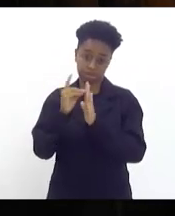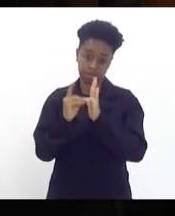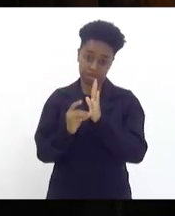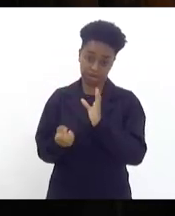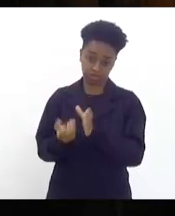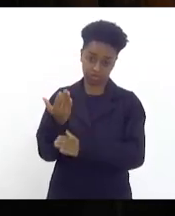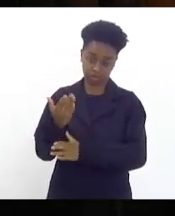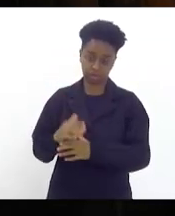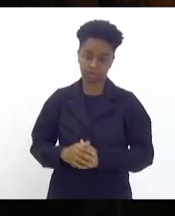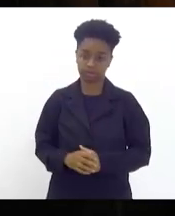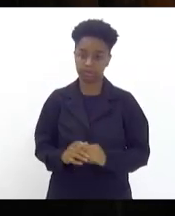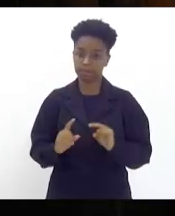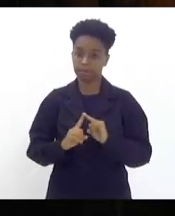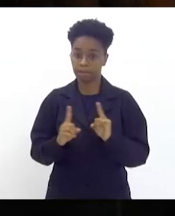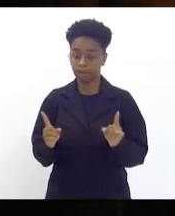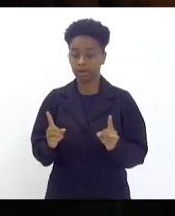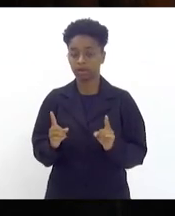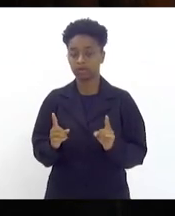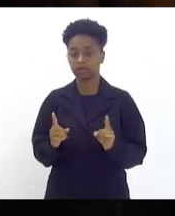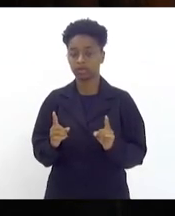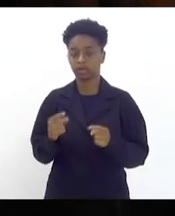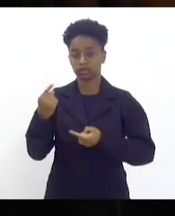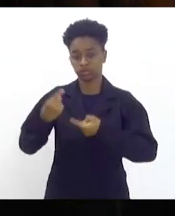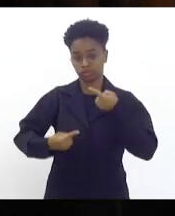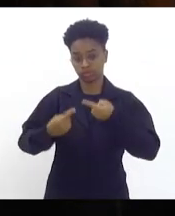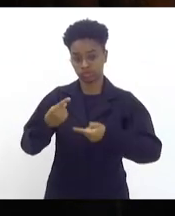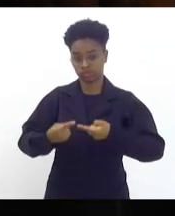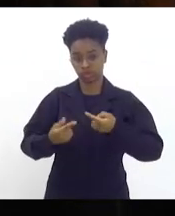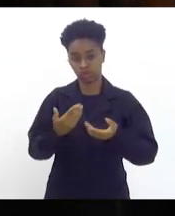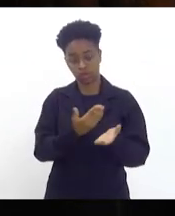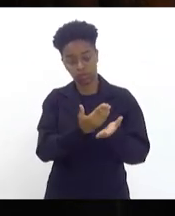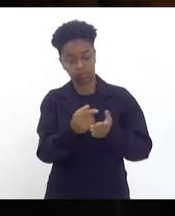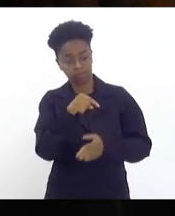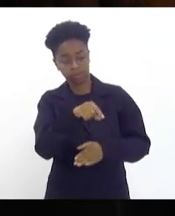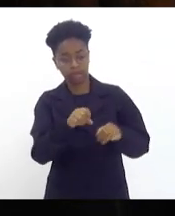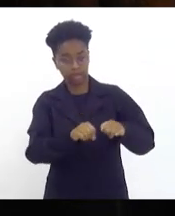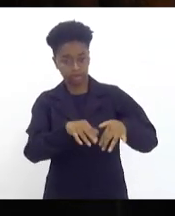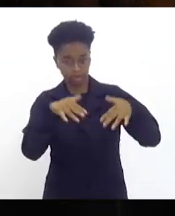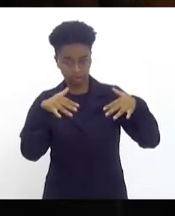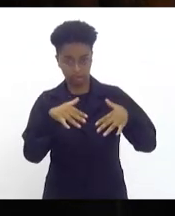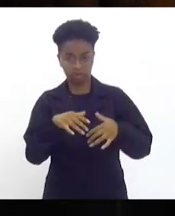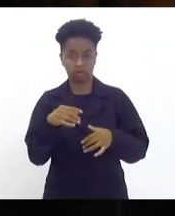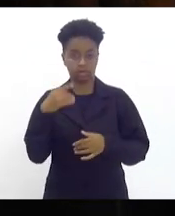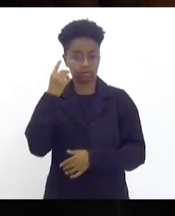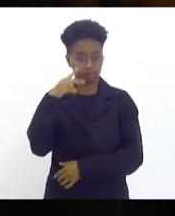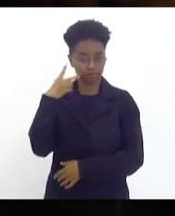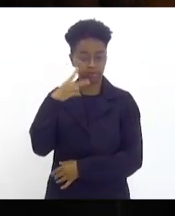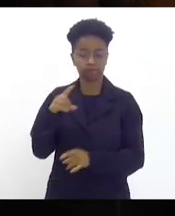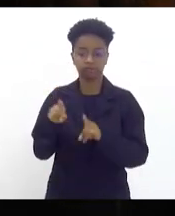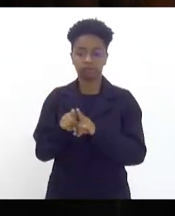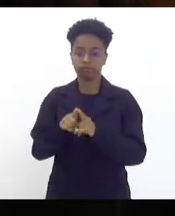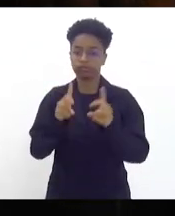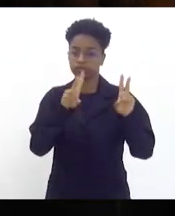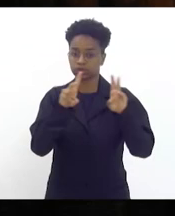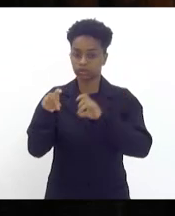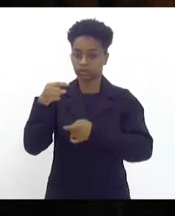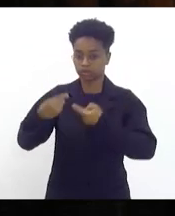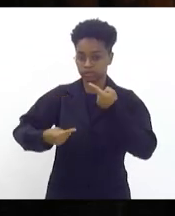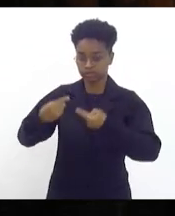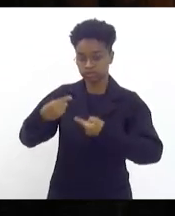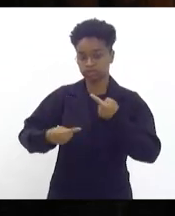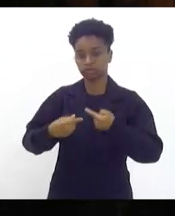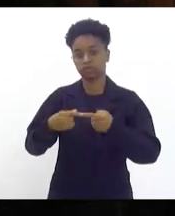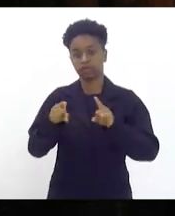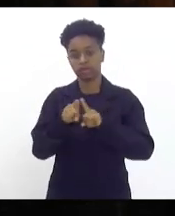no entanto está levando a discussão para a câmara municipal levando essa temática e dividindo a responsabilidade